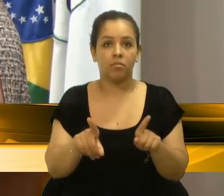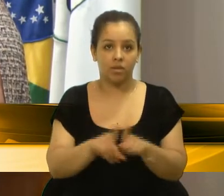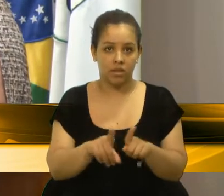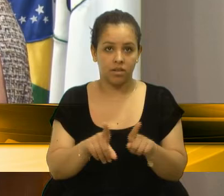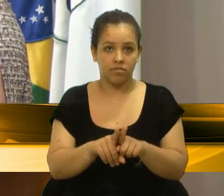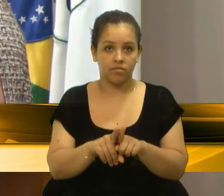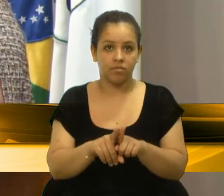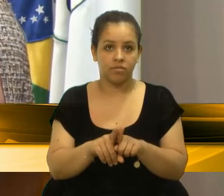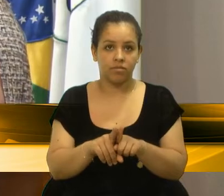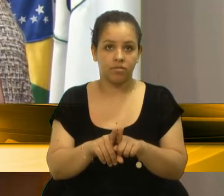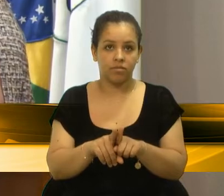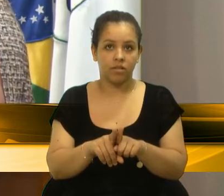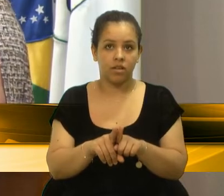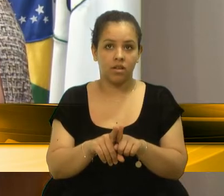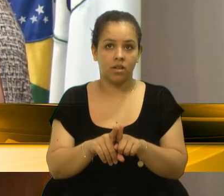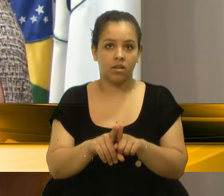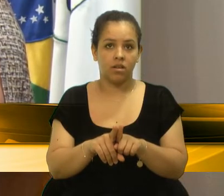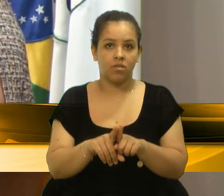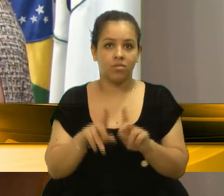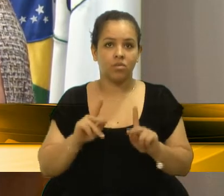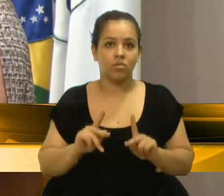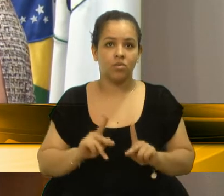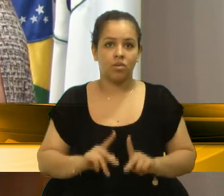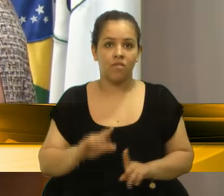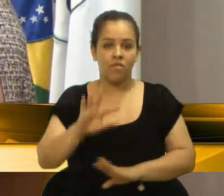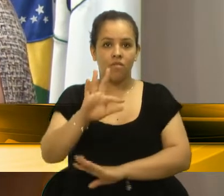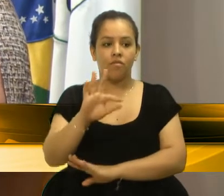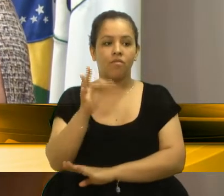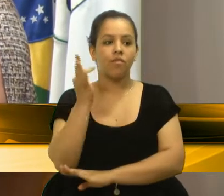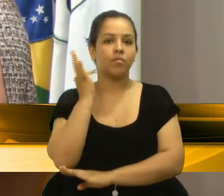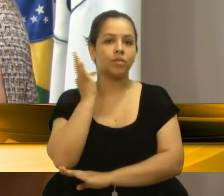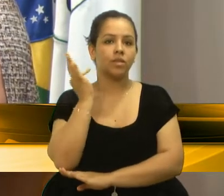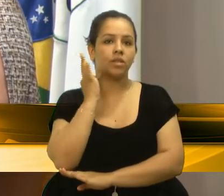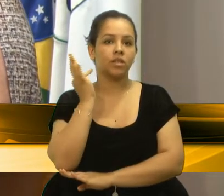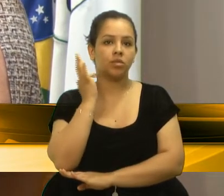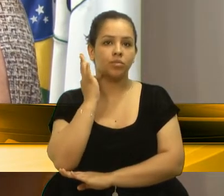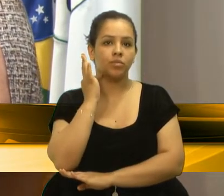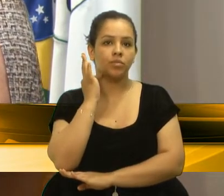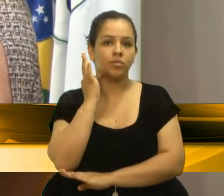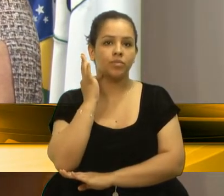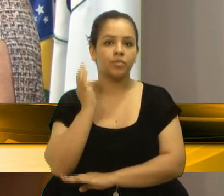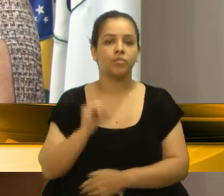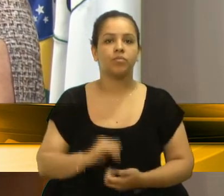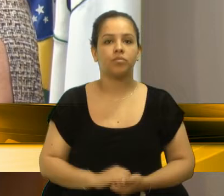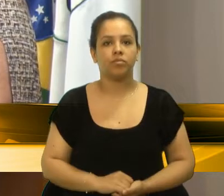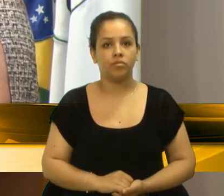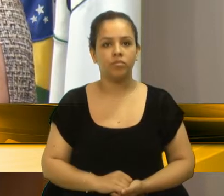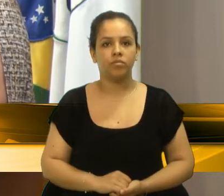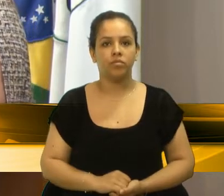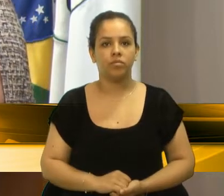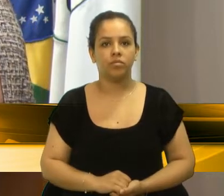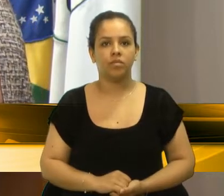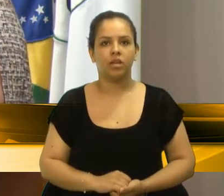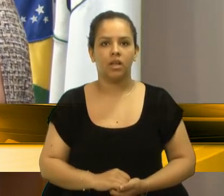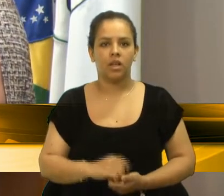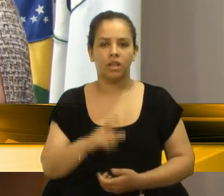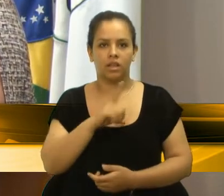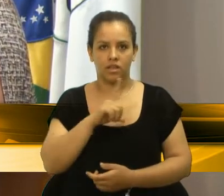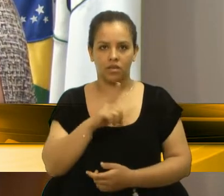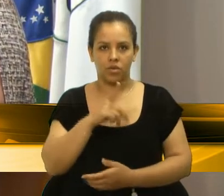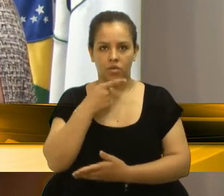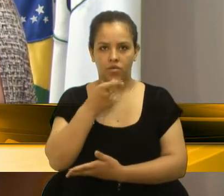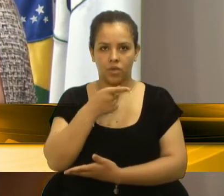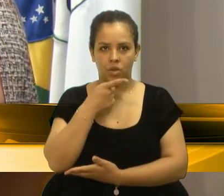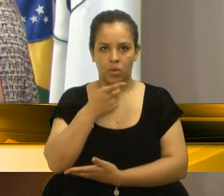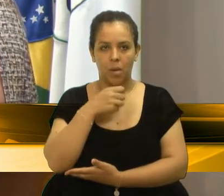da testemunha do Dr. Fabiano de Moraes, procurador da República. No depoimento do secretário de